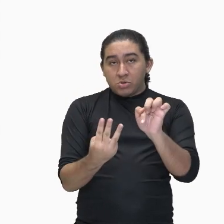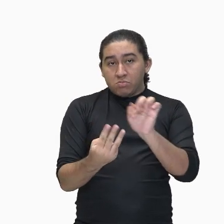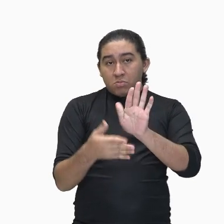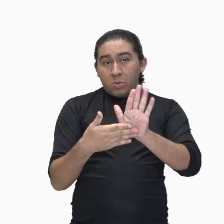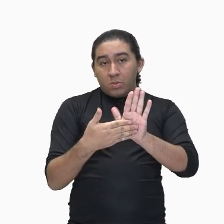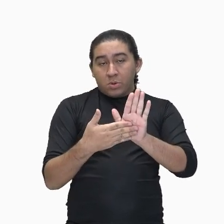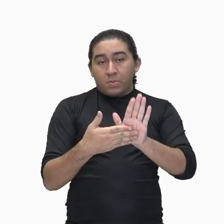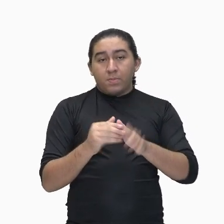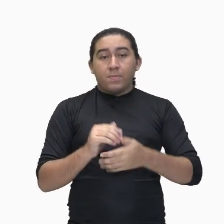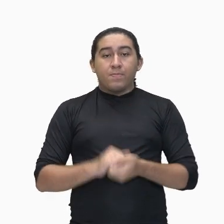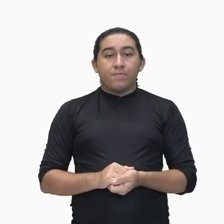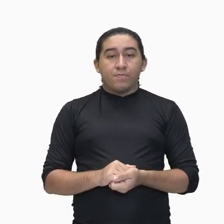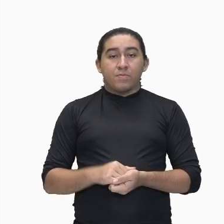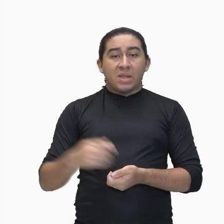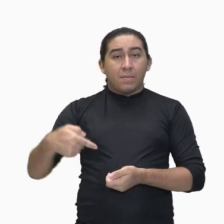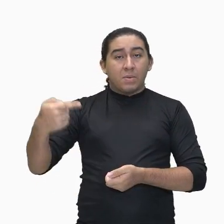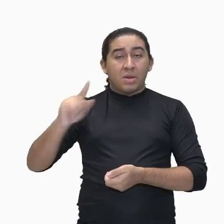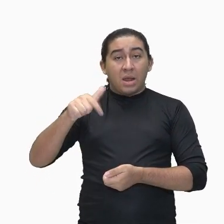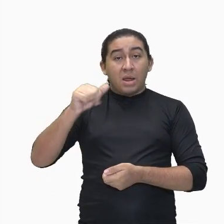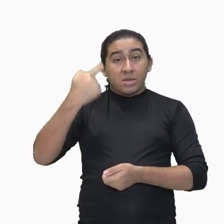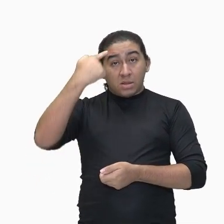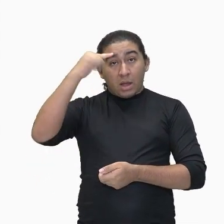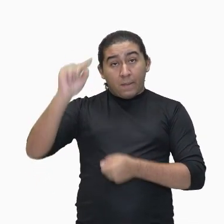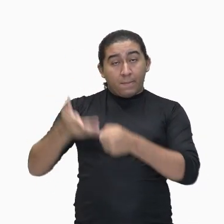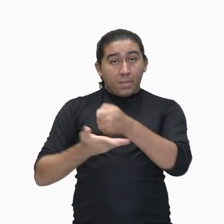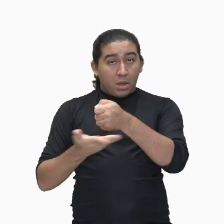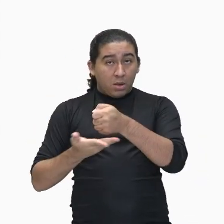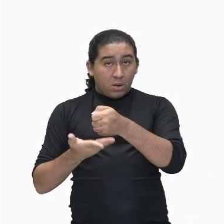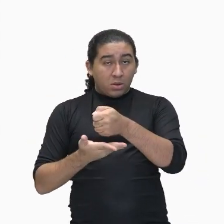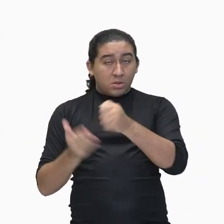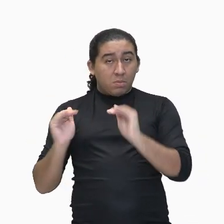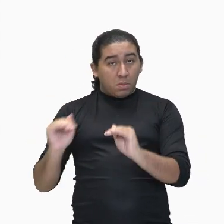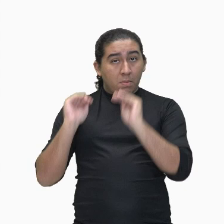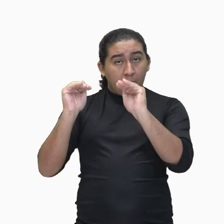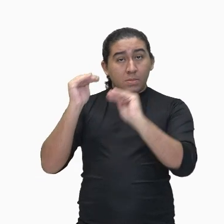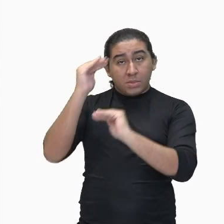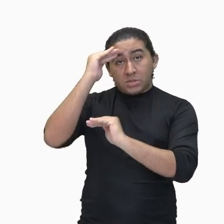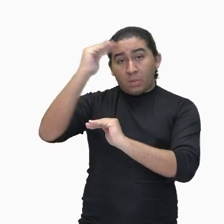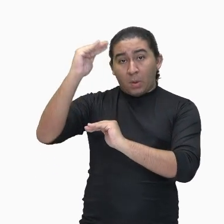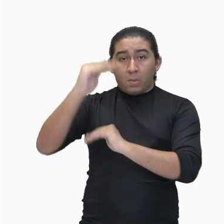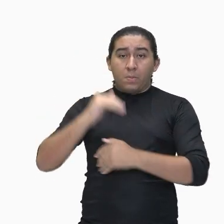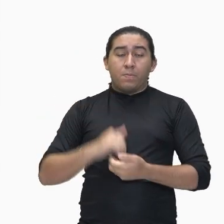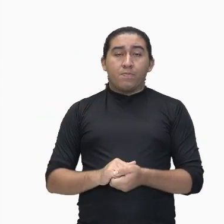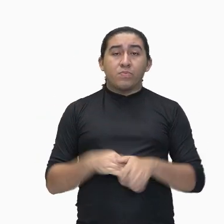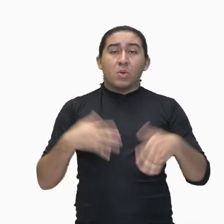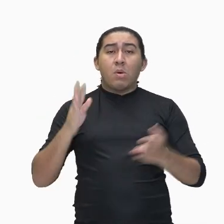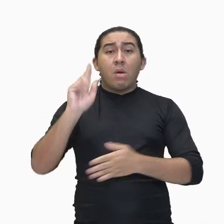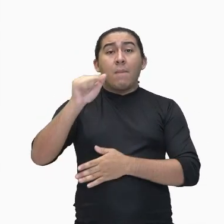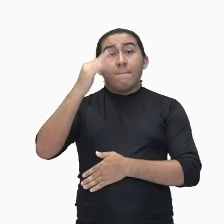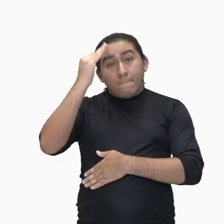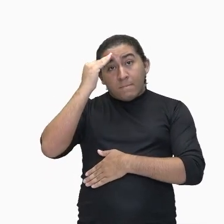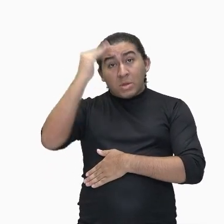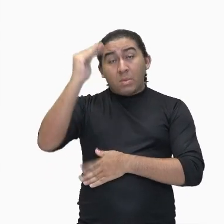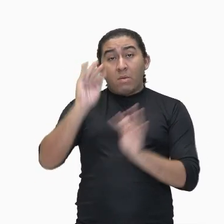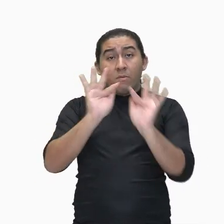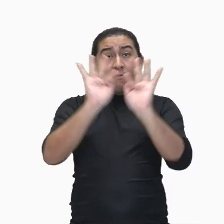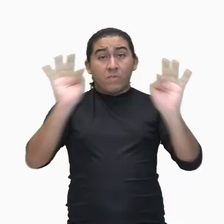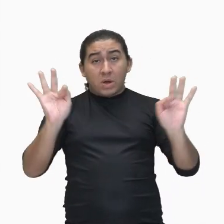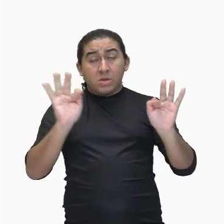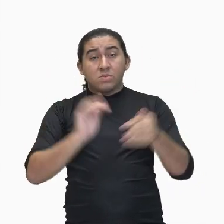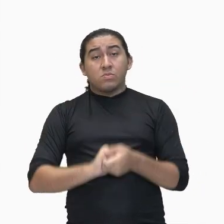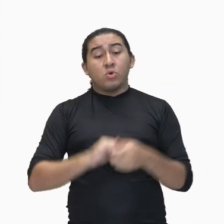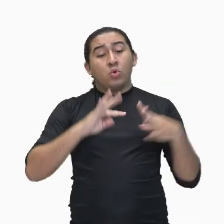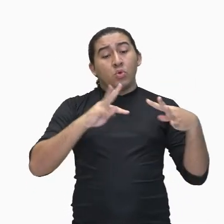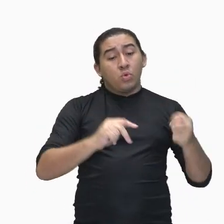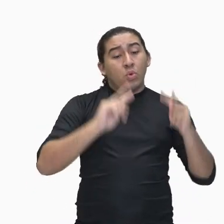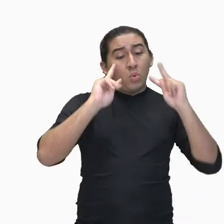chamada de premissa maior. No nosso exemplo que nós demos agora há pouco, qual é a premissa maior? É que todos os homens